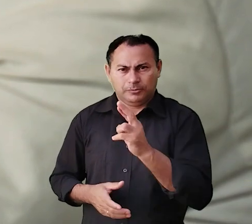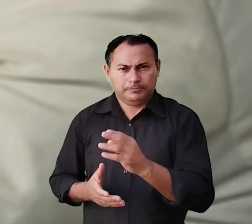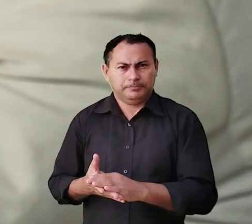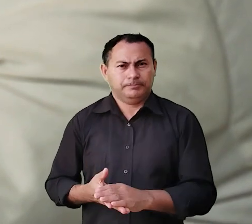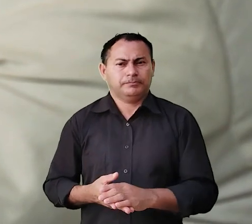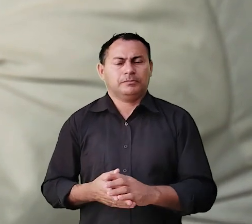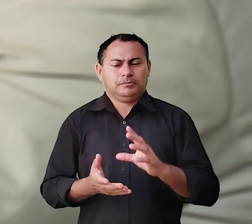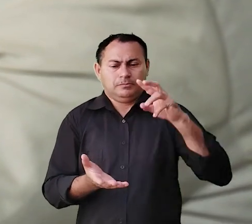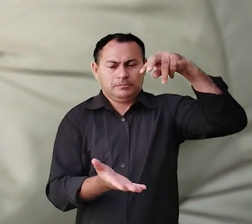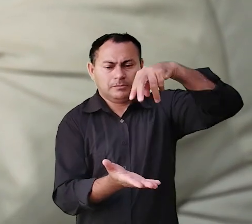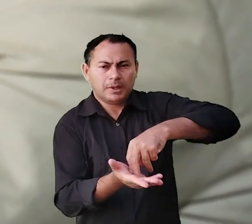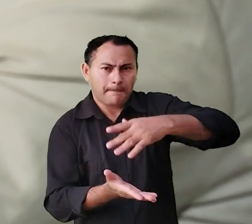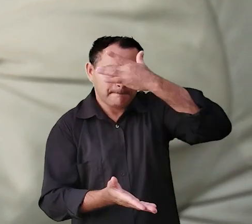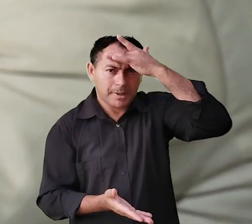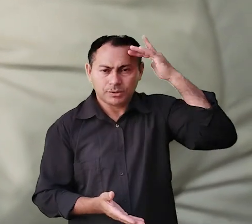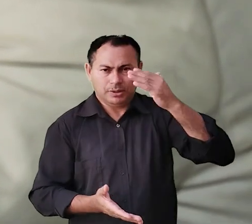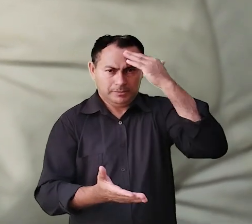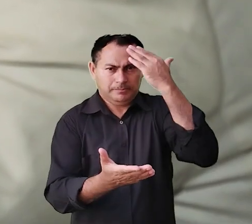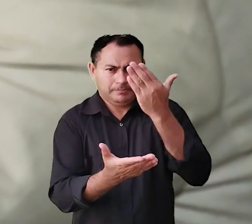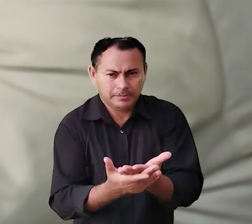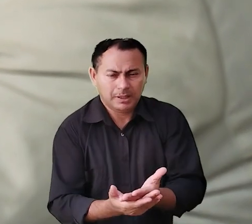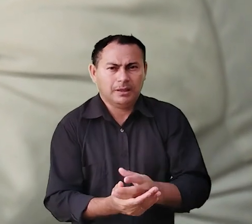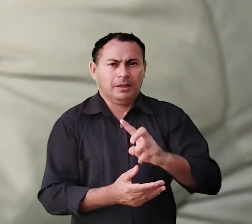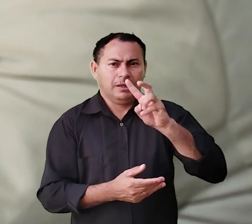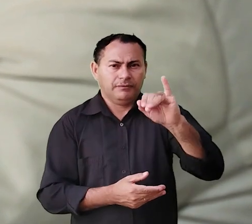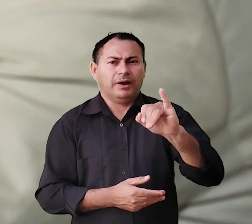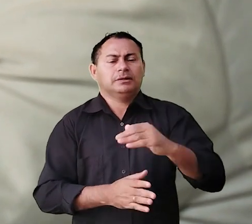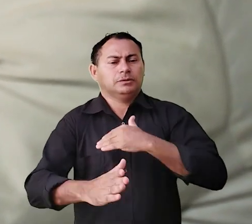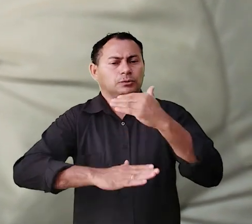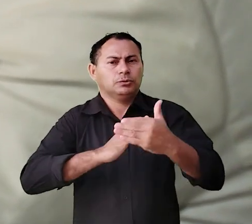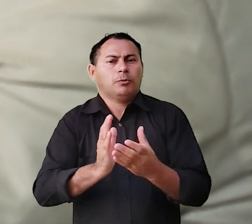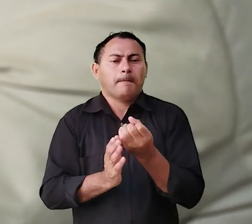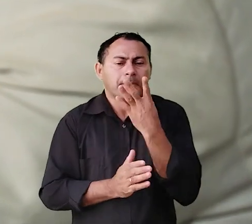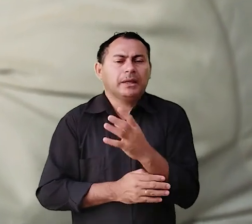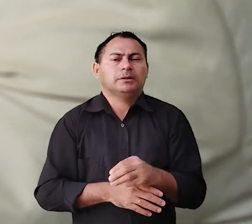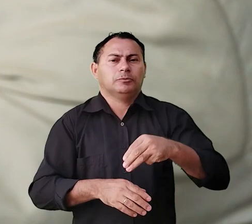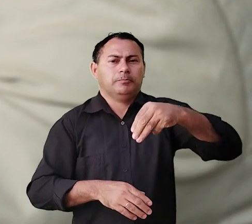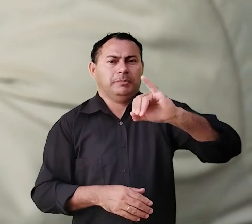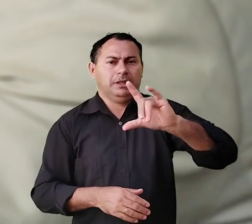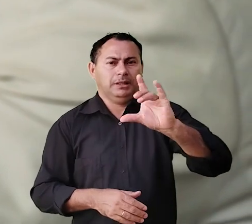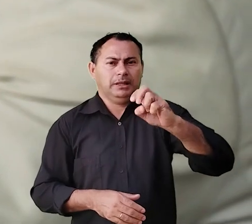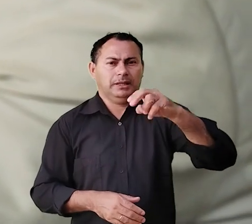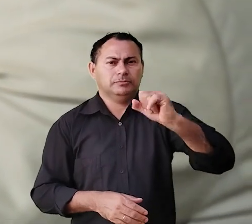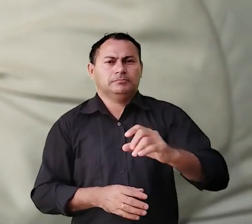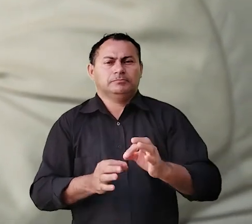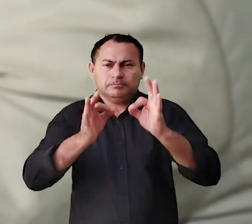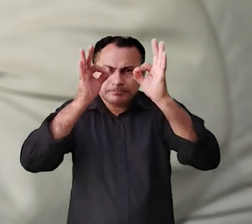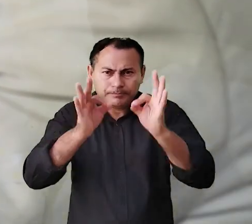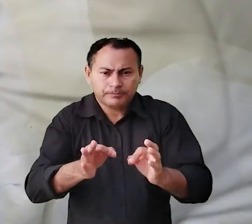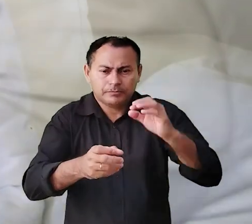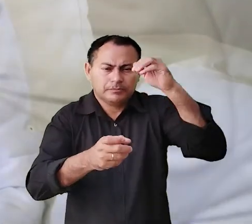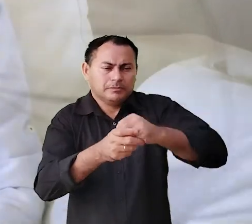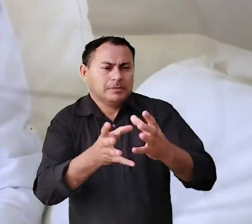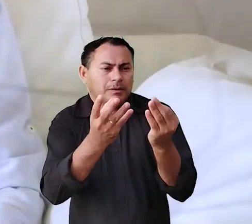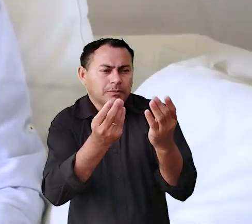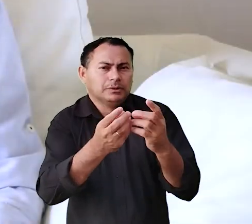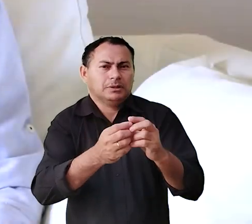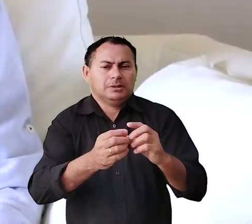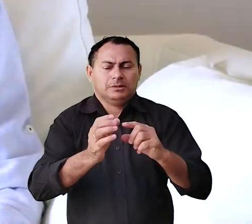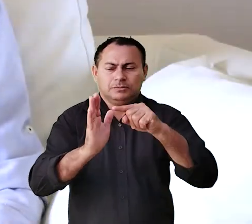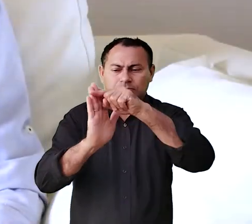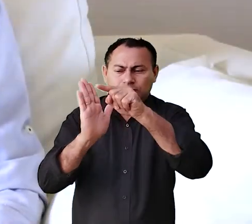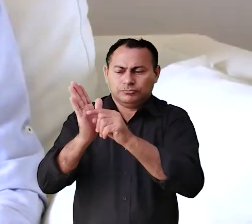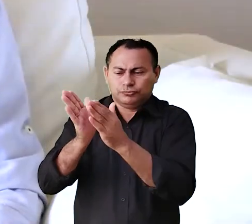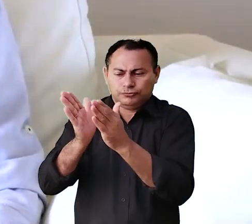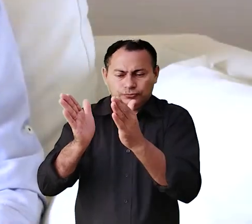amigo respondeu: é a posição das pessoas que acreditam que vai ficar tudo bem no milênio. Com certeza, no meio de